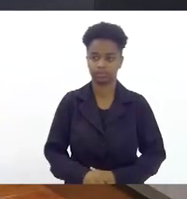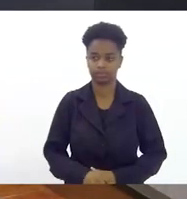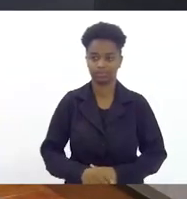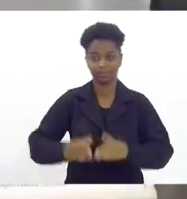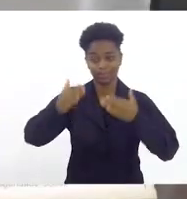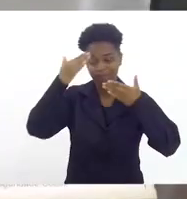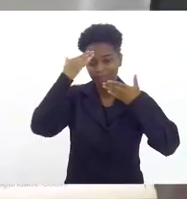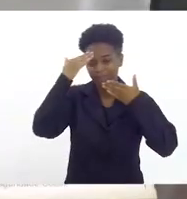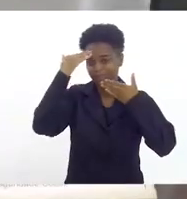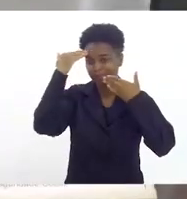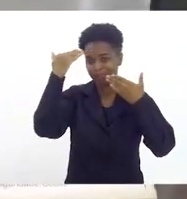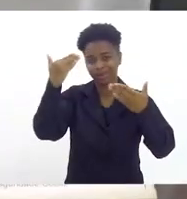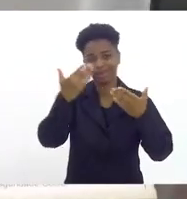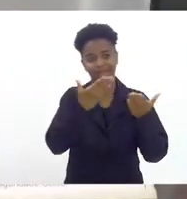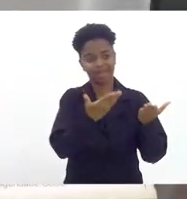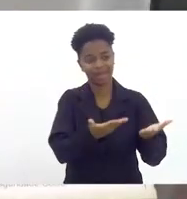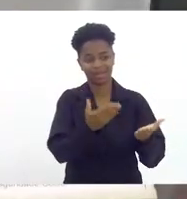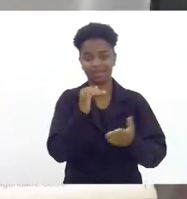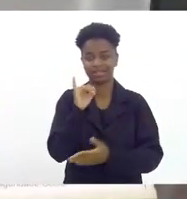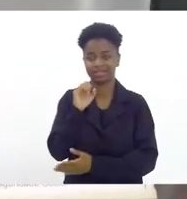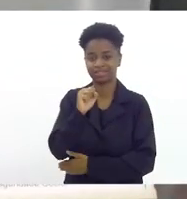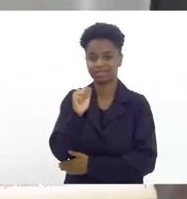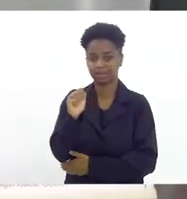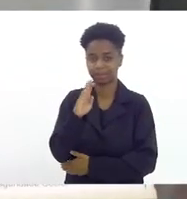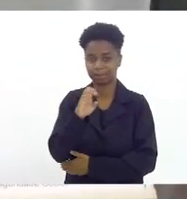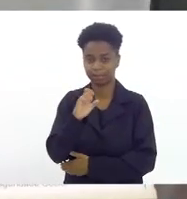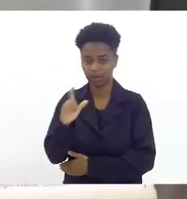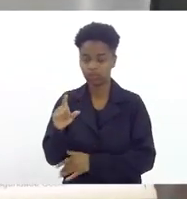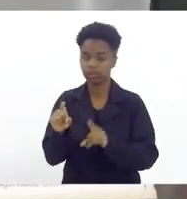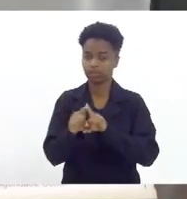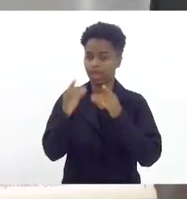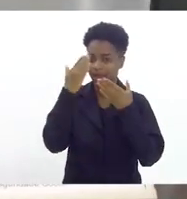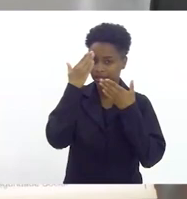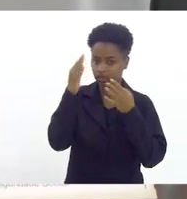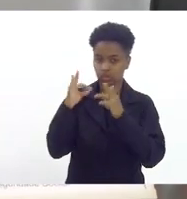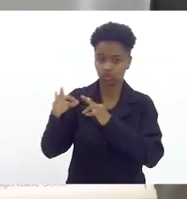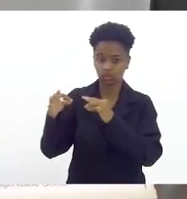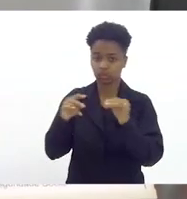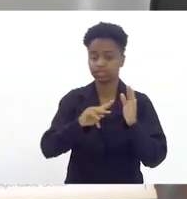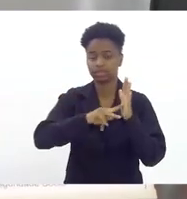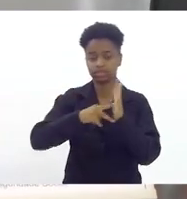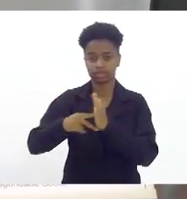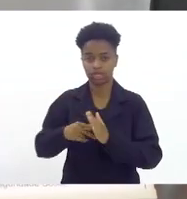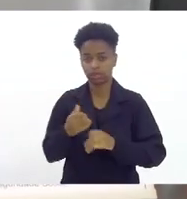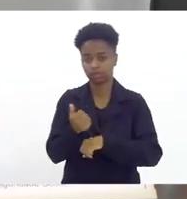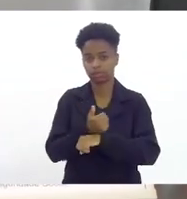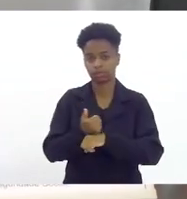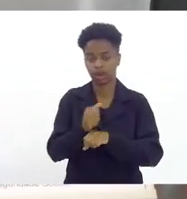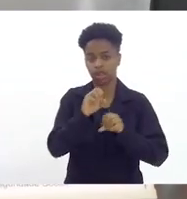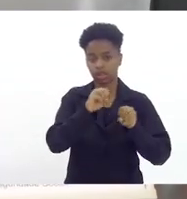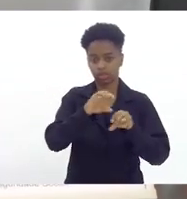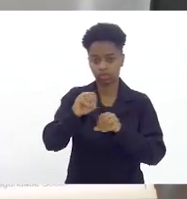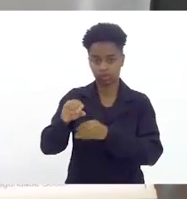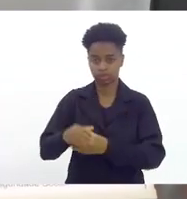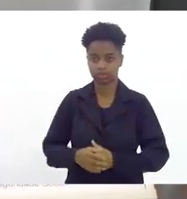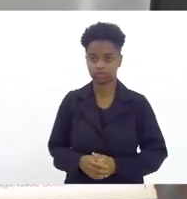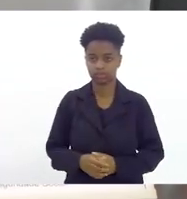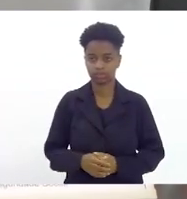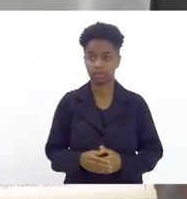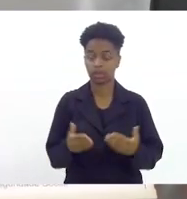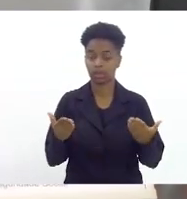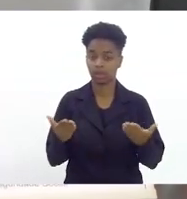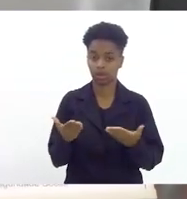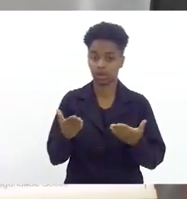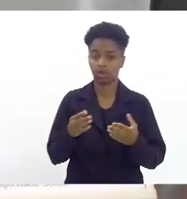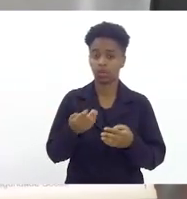Muitíssimo obrigada querida Isabel agradecendo então todos os Sindicato dos Profissionais de educação passando